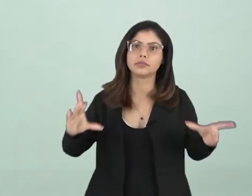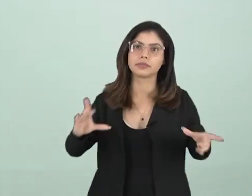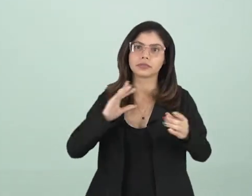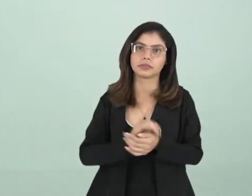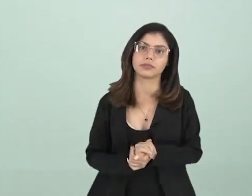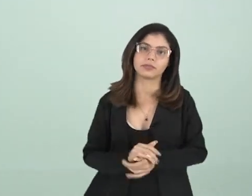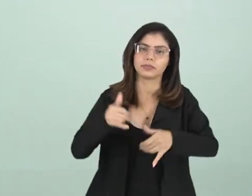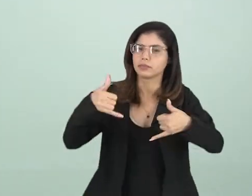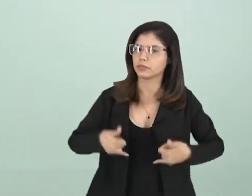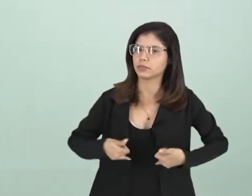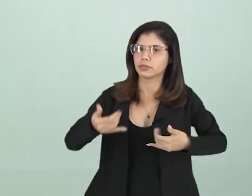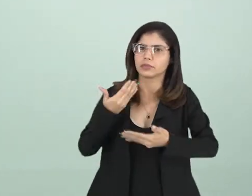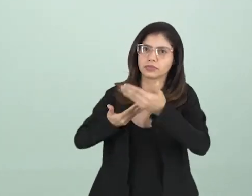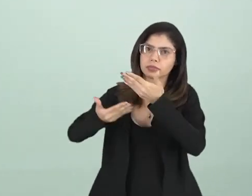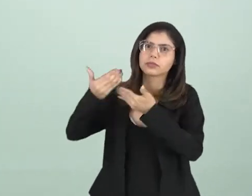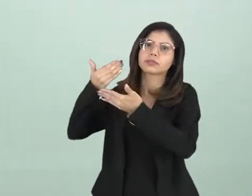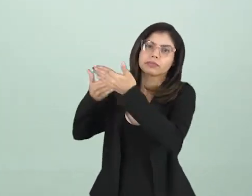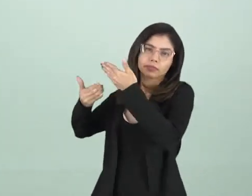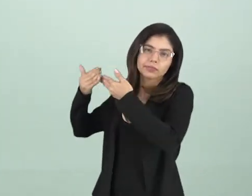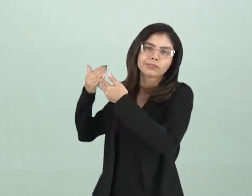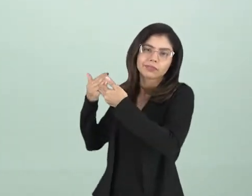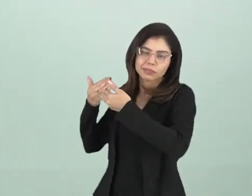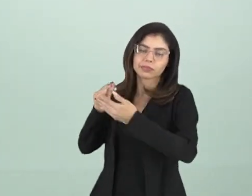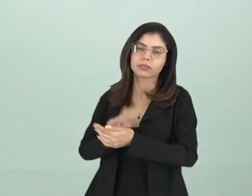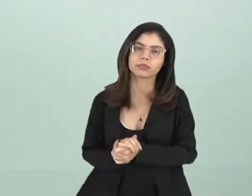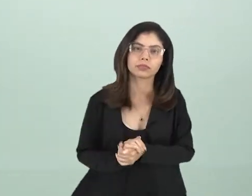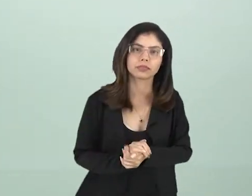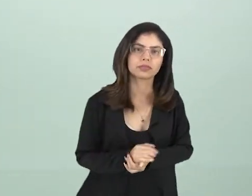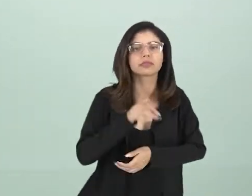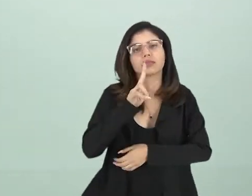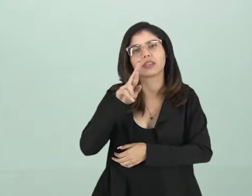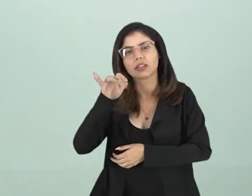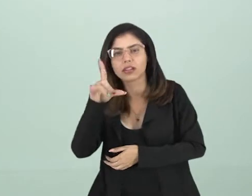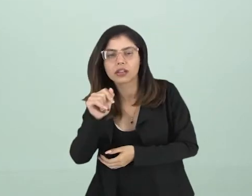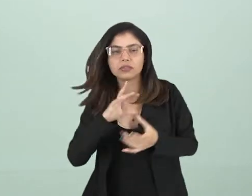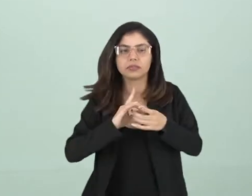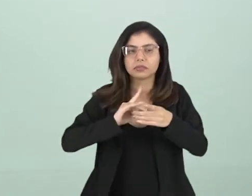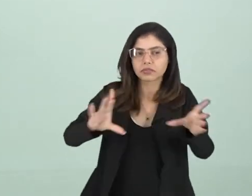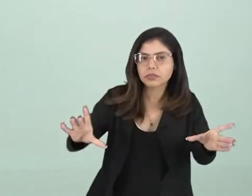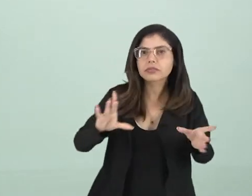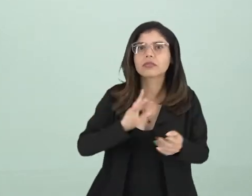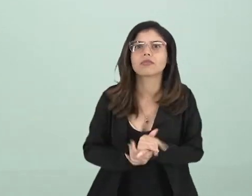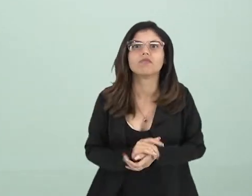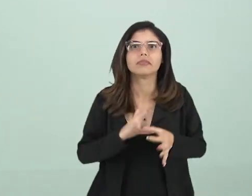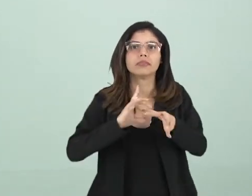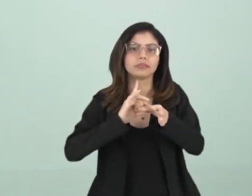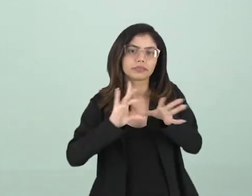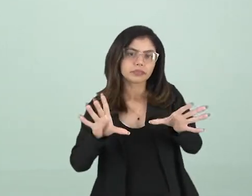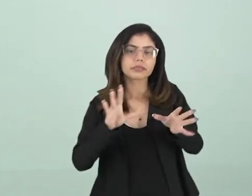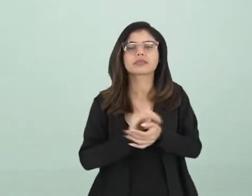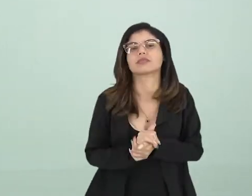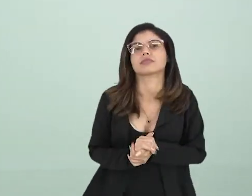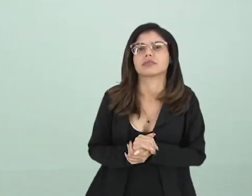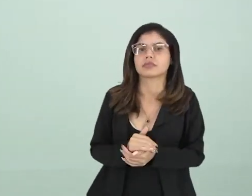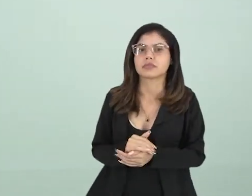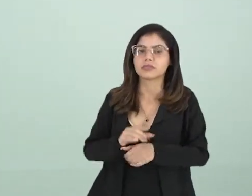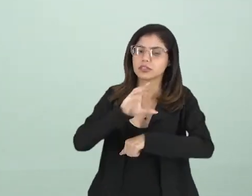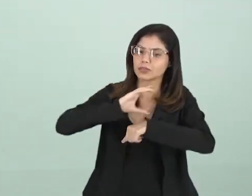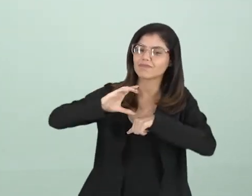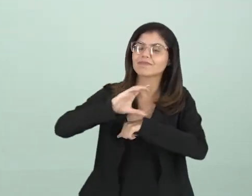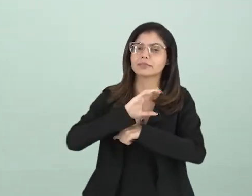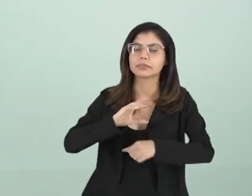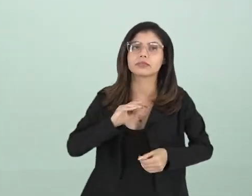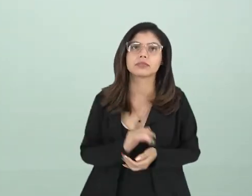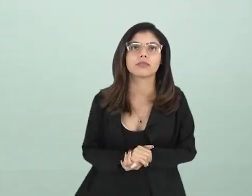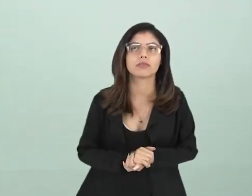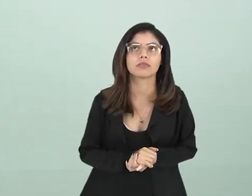ela sofreu um retrocesso, Ela foi ferida, algumas liberdades constitucionais, elas foram feridas,